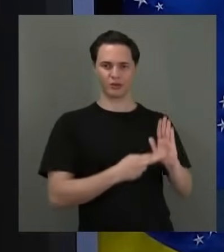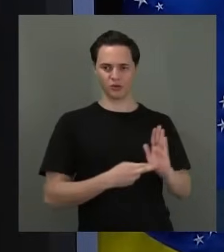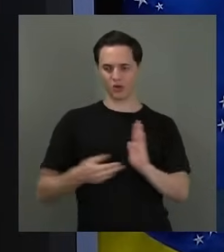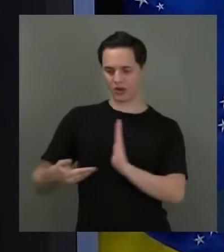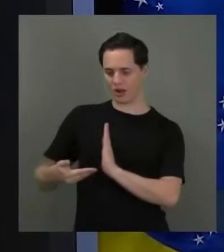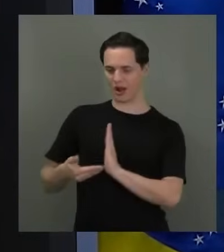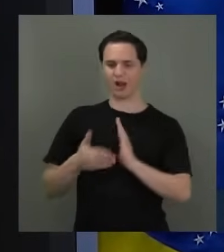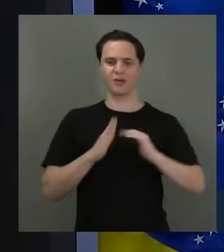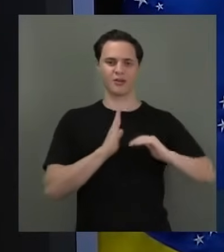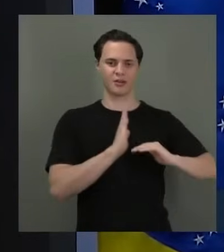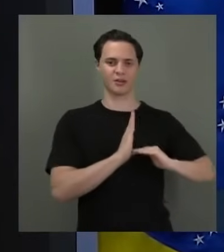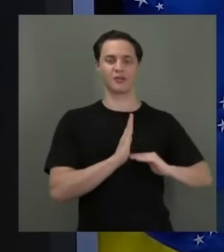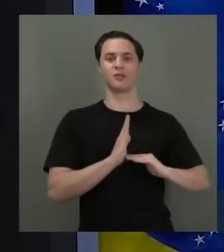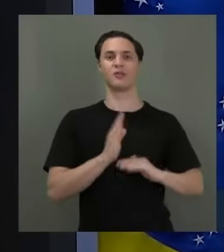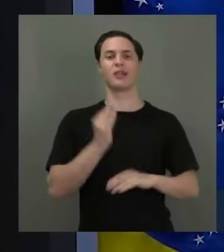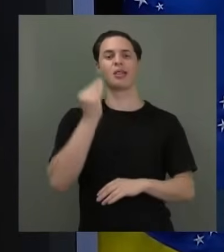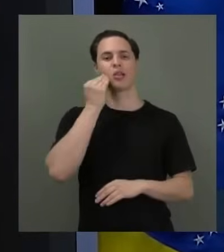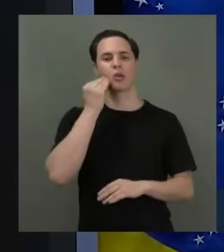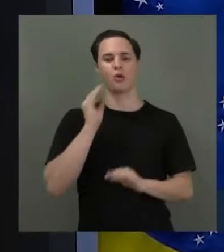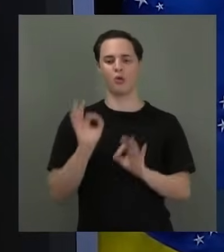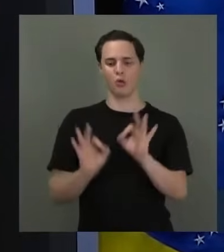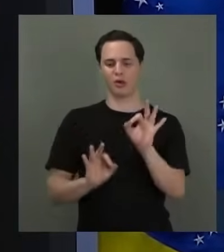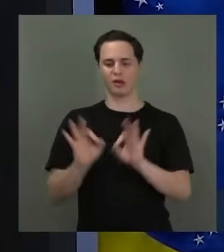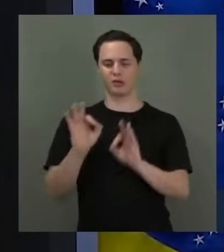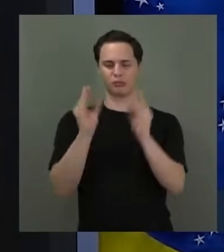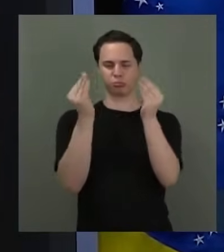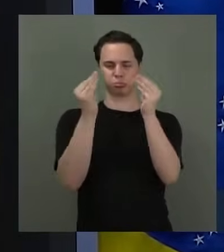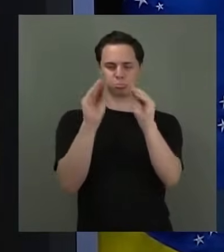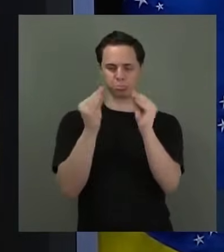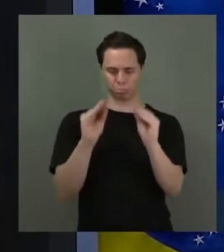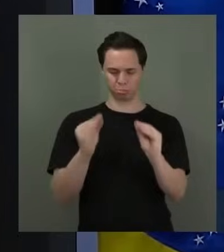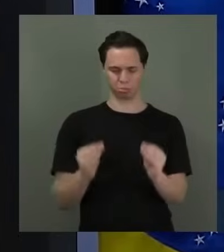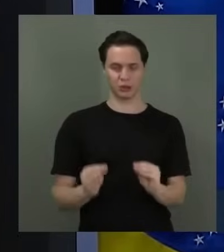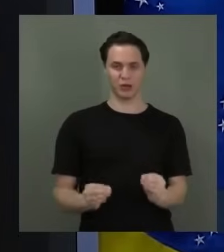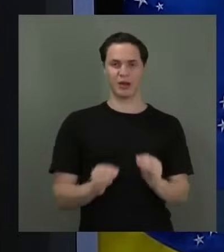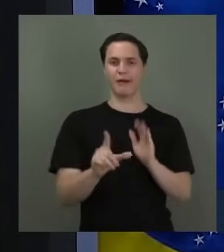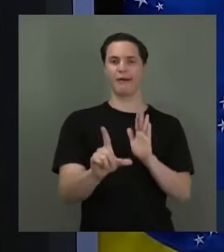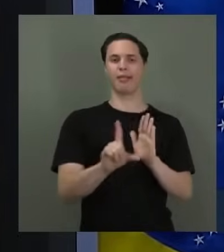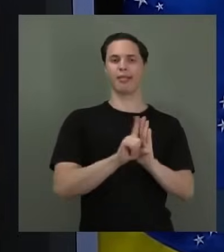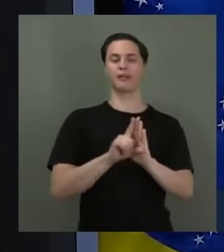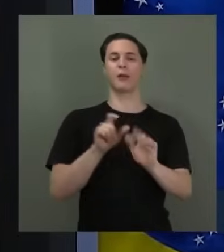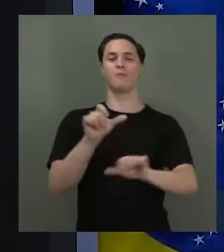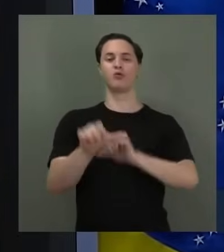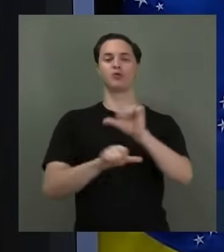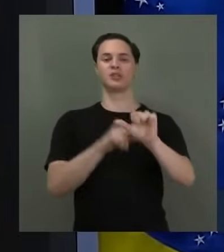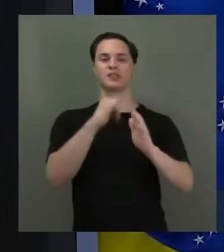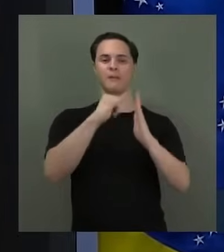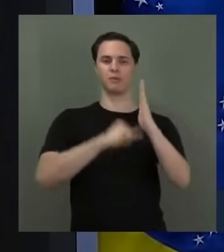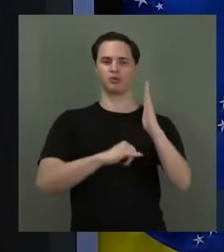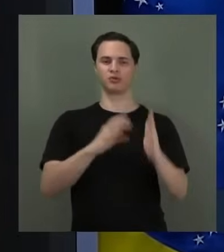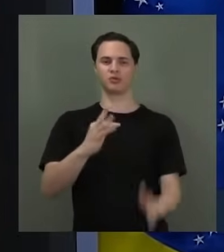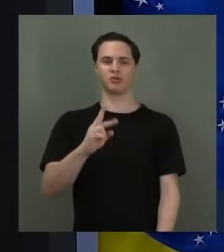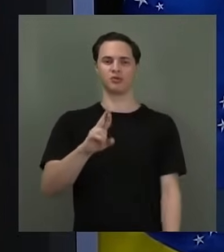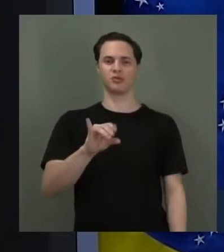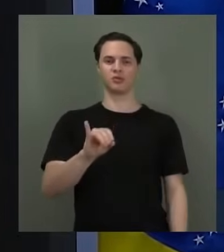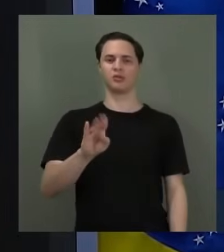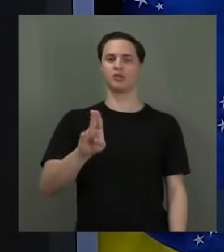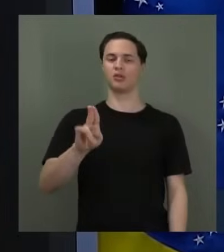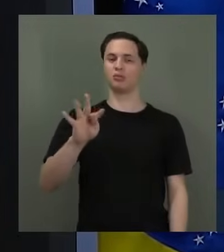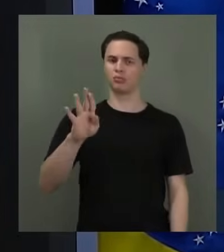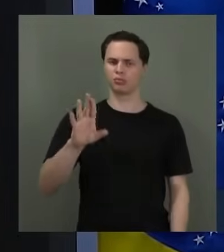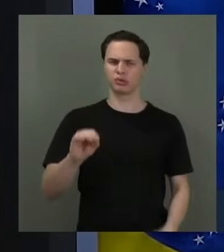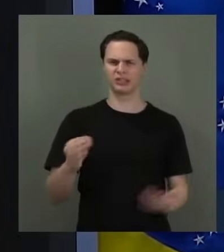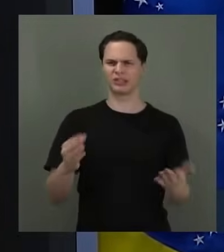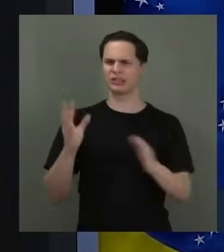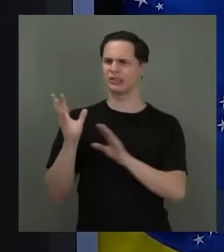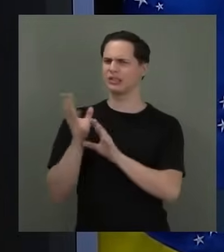aqui em tentar organizar essa reforma tributária. São 30 anos esperando por ela. E justamente esses